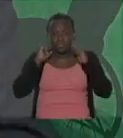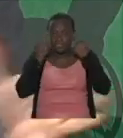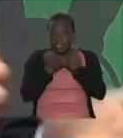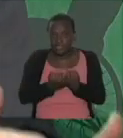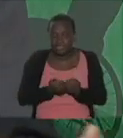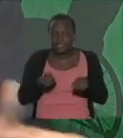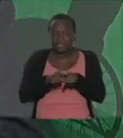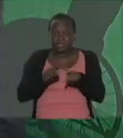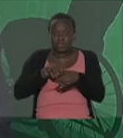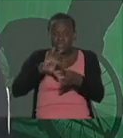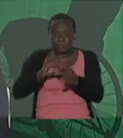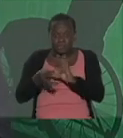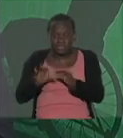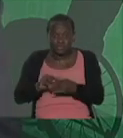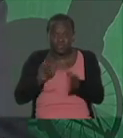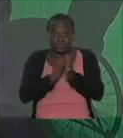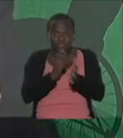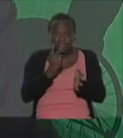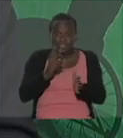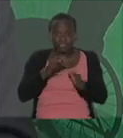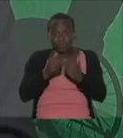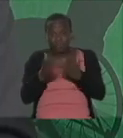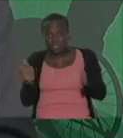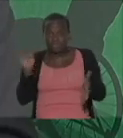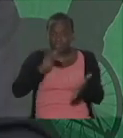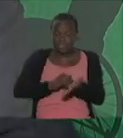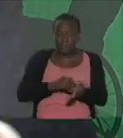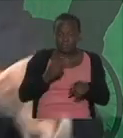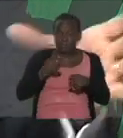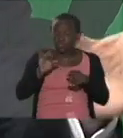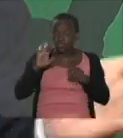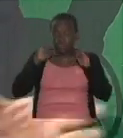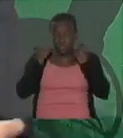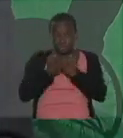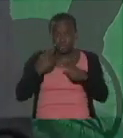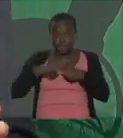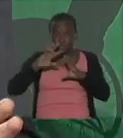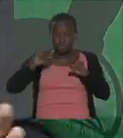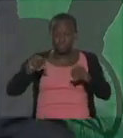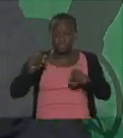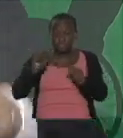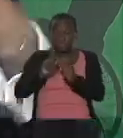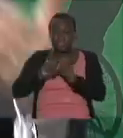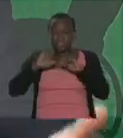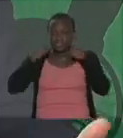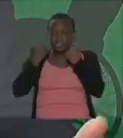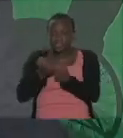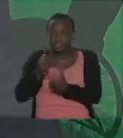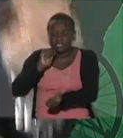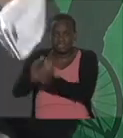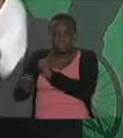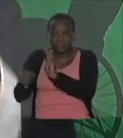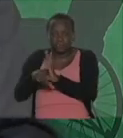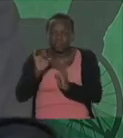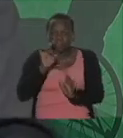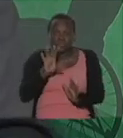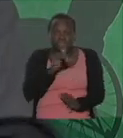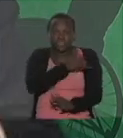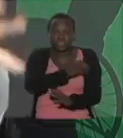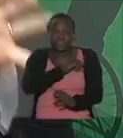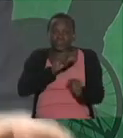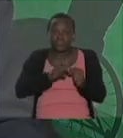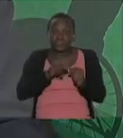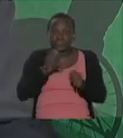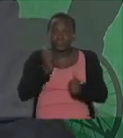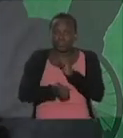o Maracanã abertura e encerramento de jogos olímpicos só o Maracanã porque todos os jogos olímpicos são feitos em estádio de Atletismo só no do Rio de